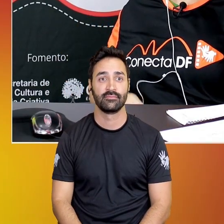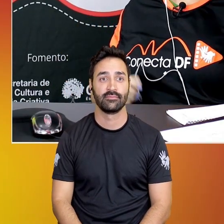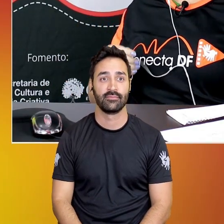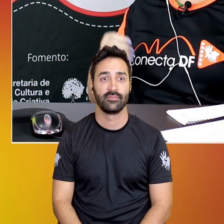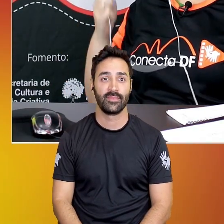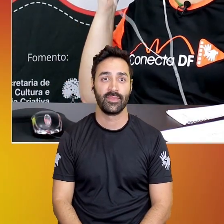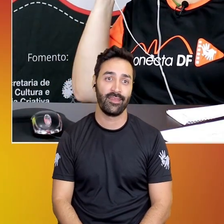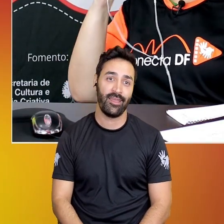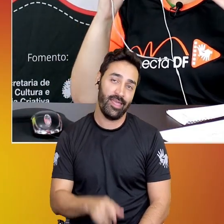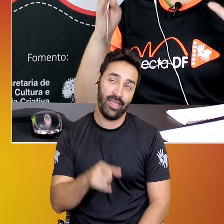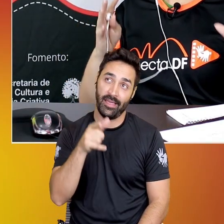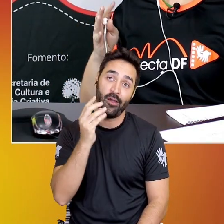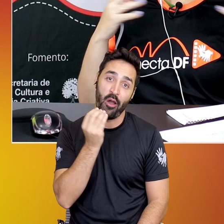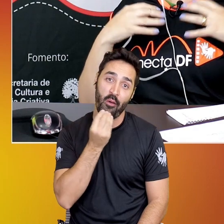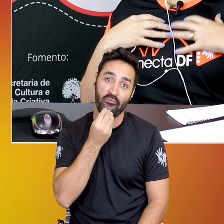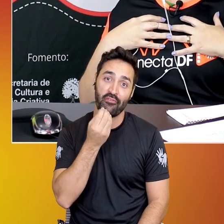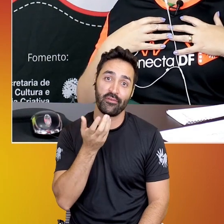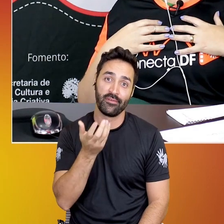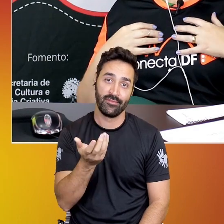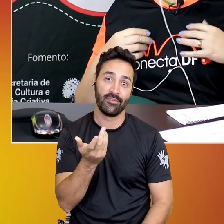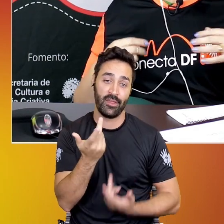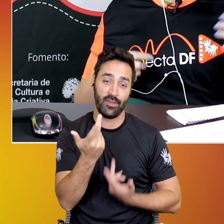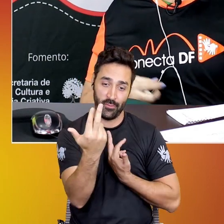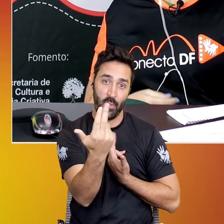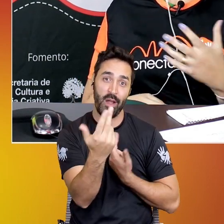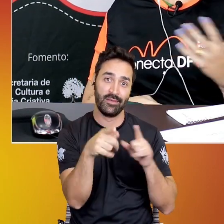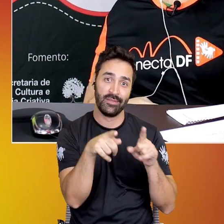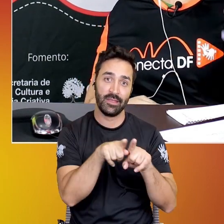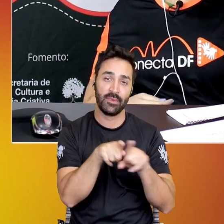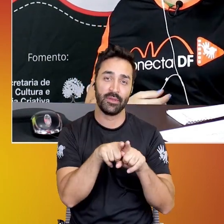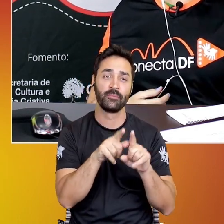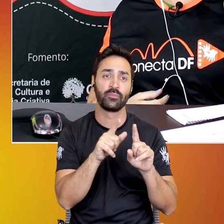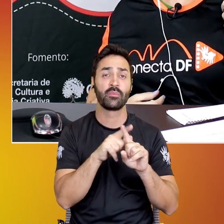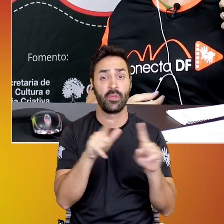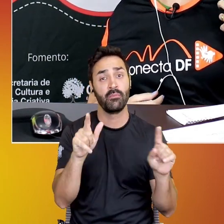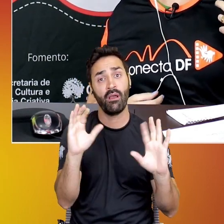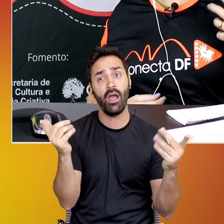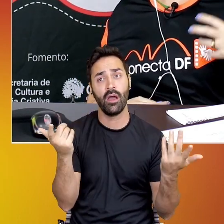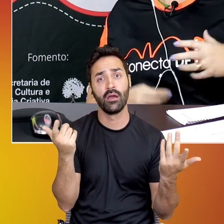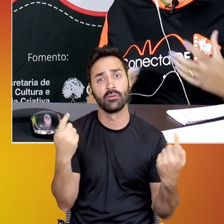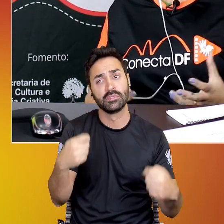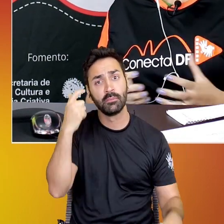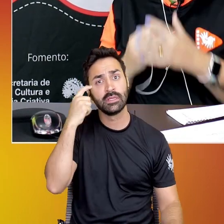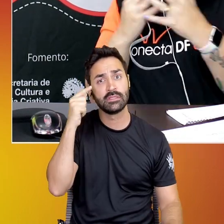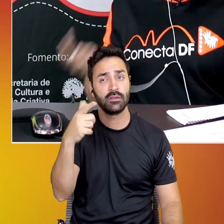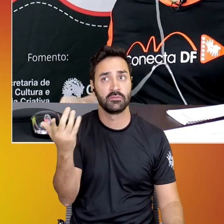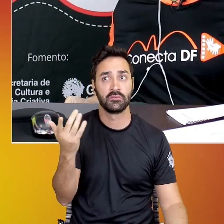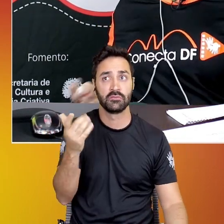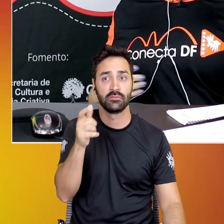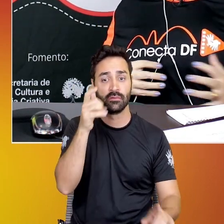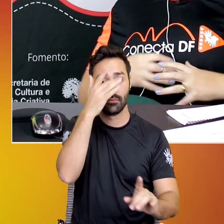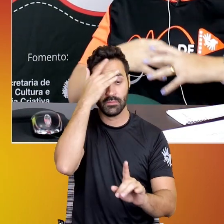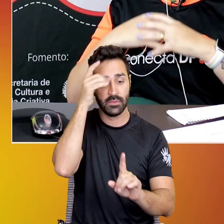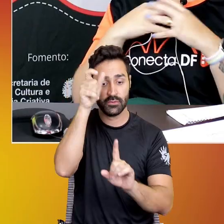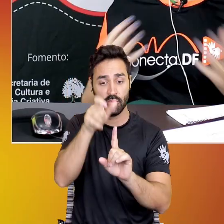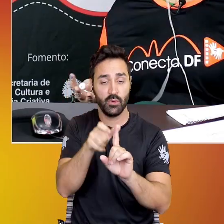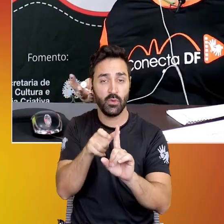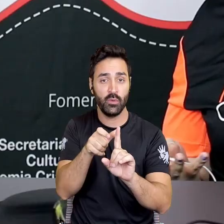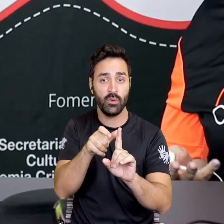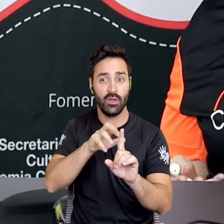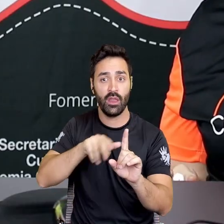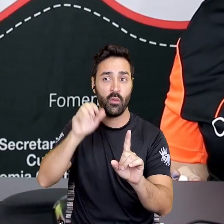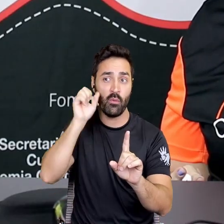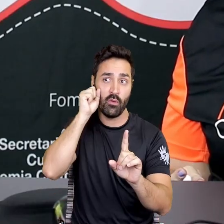Adoro esse pensamento óbvio, assim, porque eu sou assim. E é fato, a gente tem que pensar nessa questão. É uma pessoa que não ouve, uma pessoa que